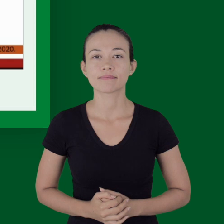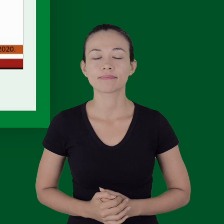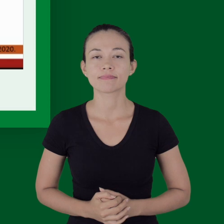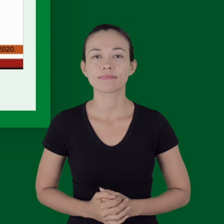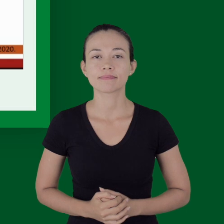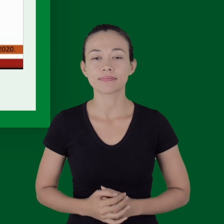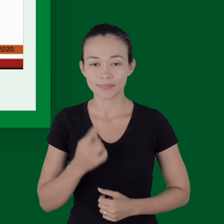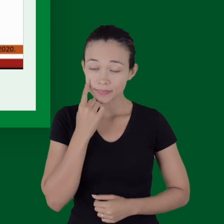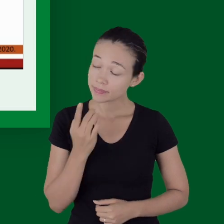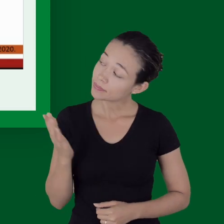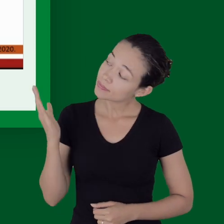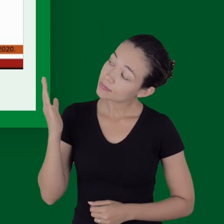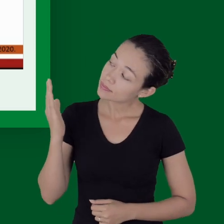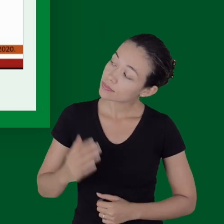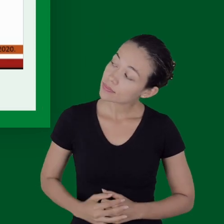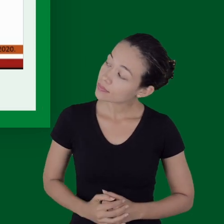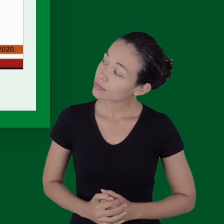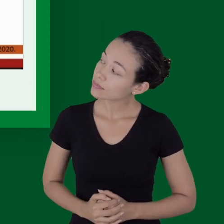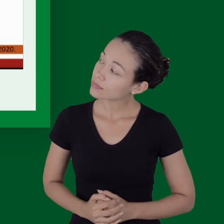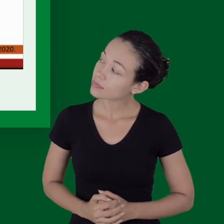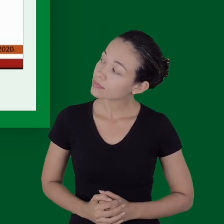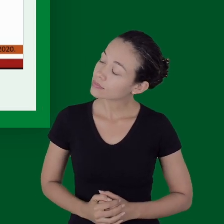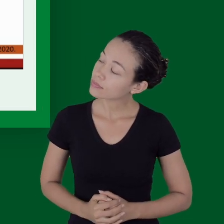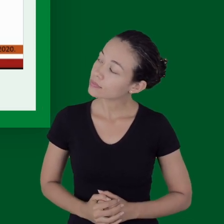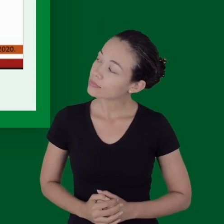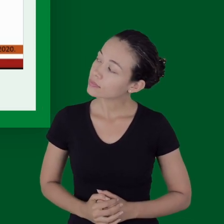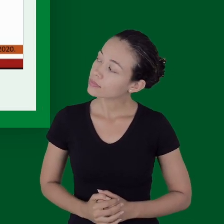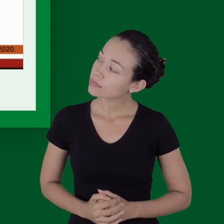Primeiramente, falar acerca da intubação orotraqueal.